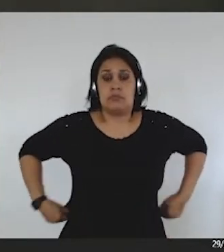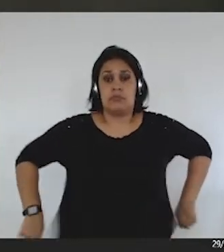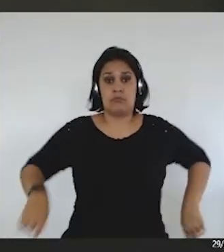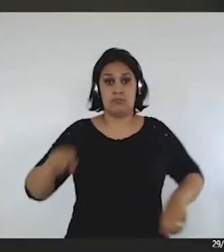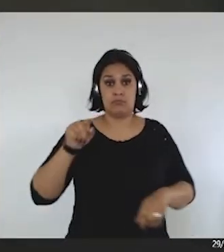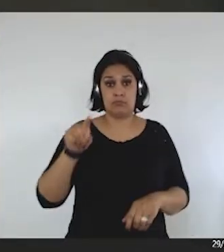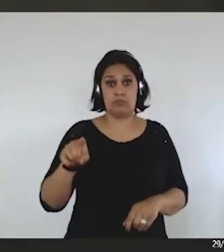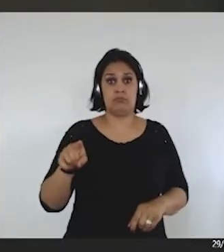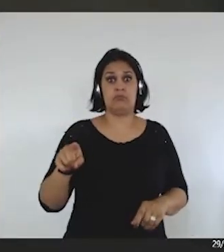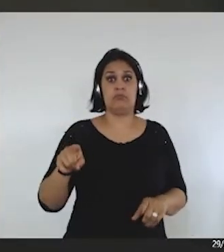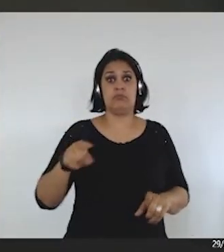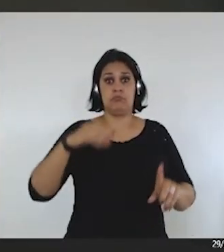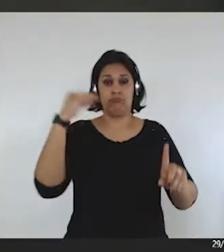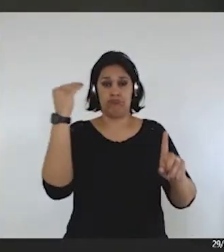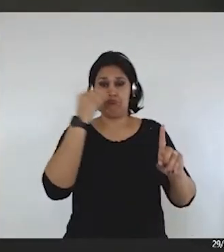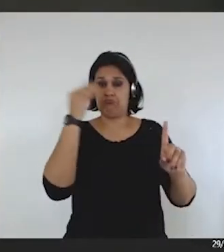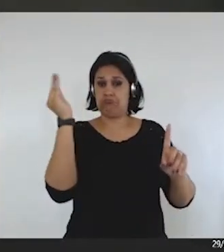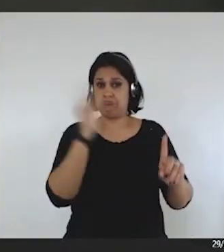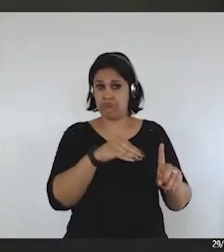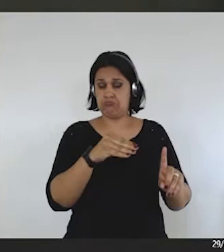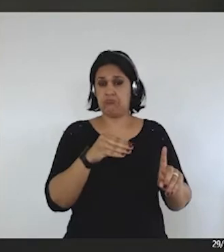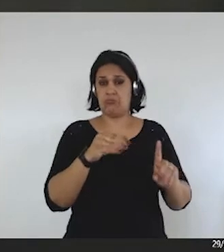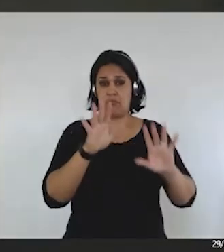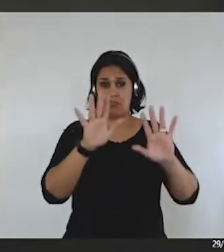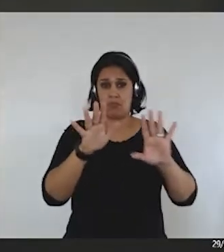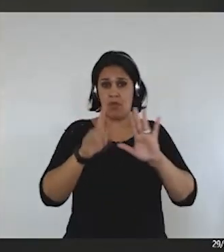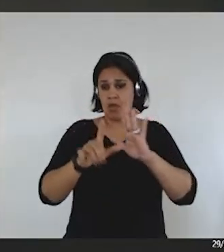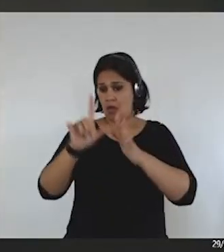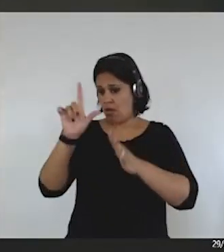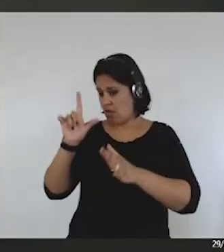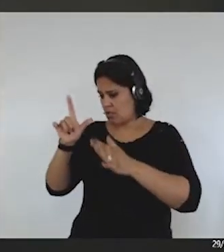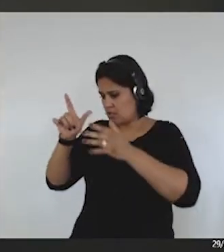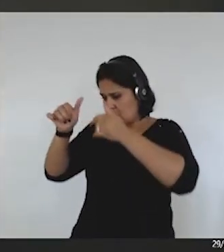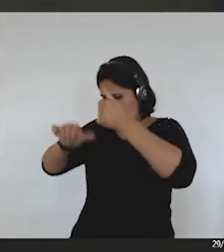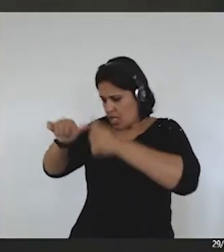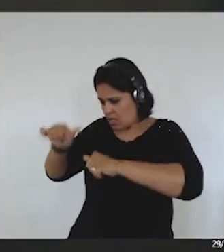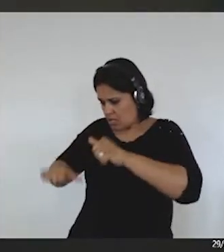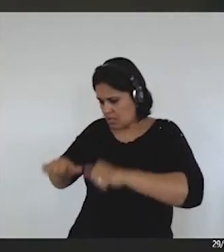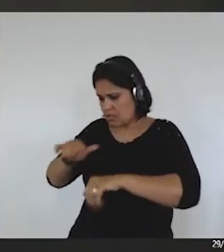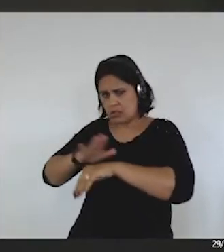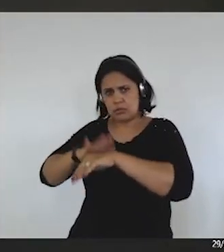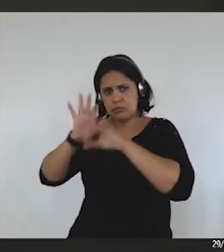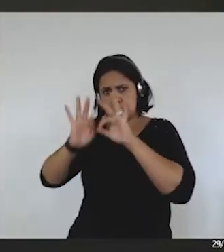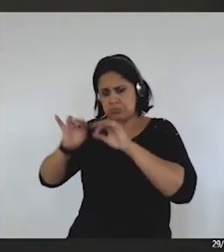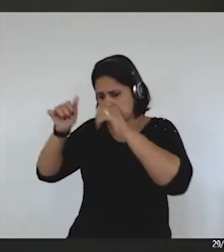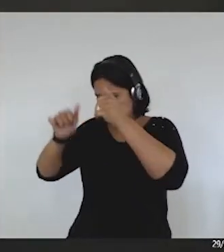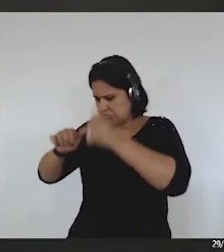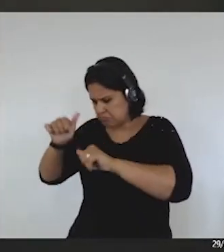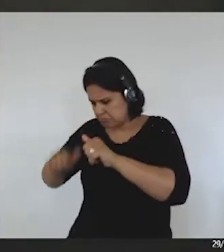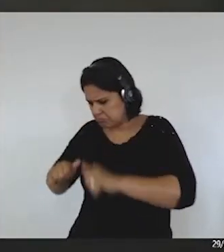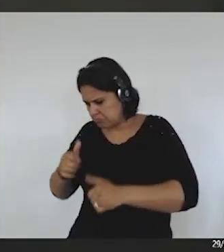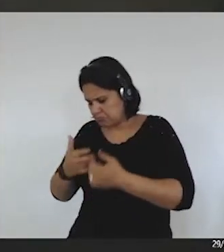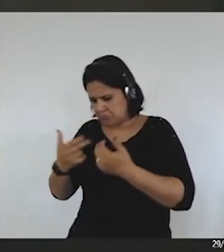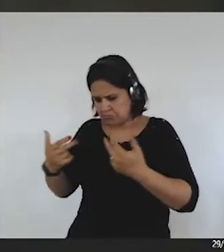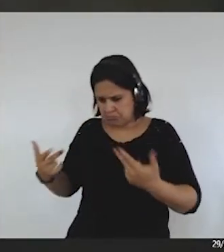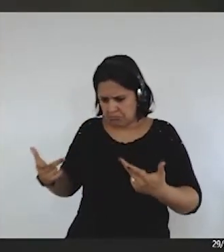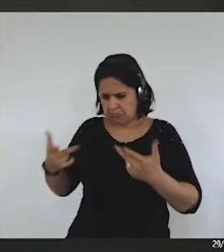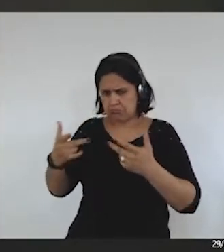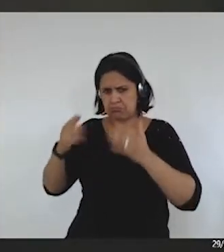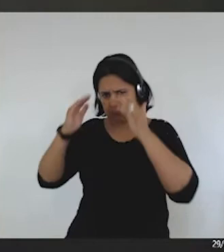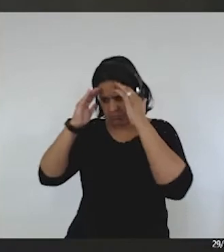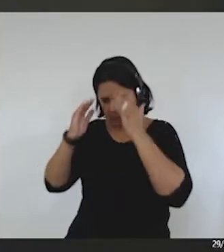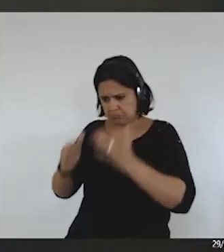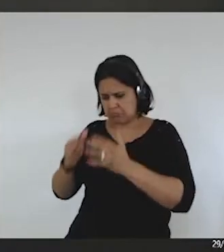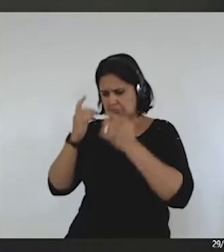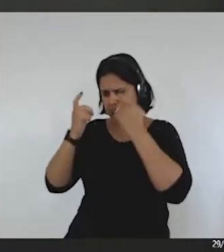ter sido analisada a tempo de constituir-se em